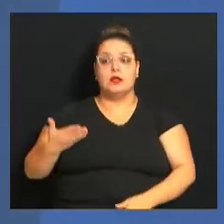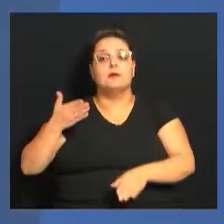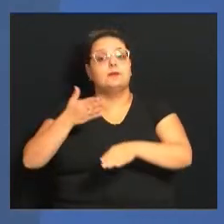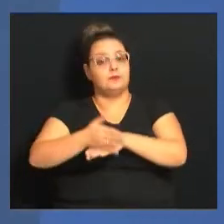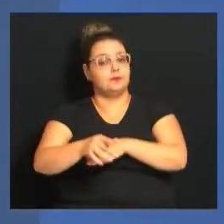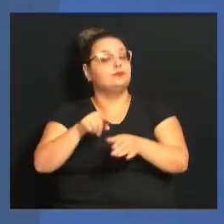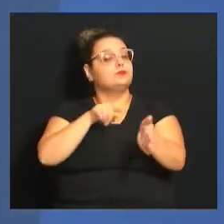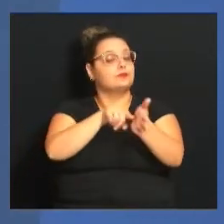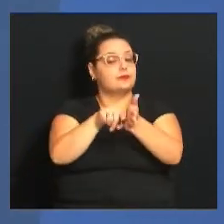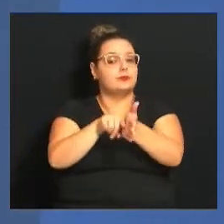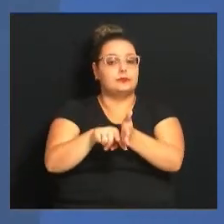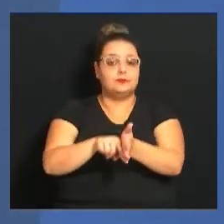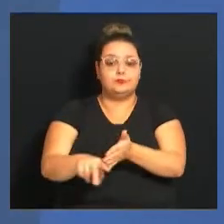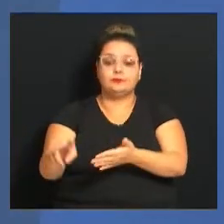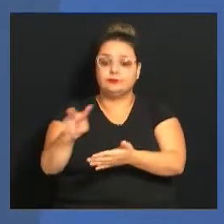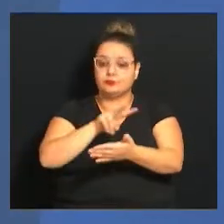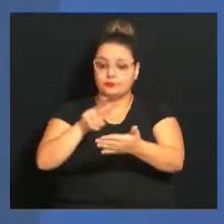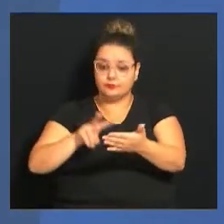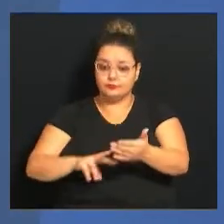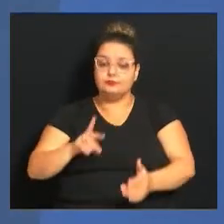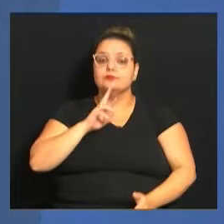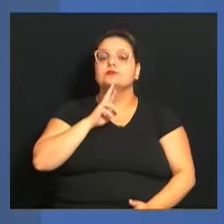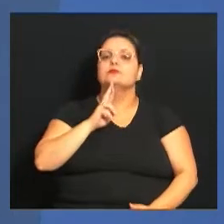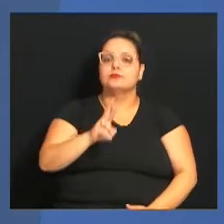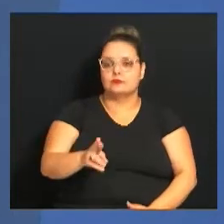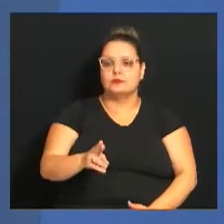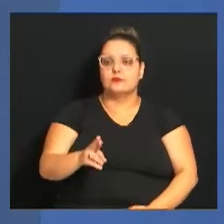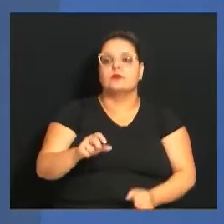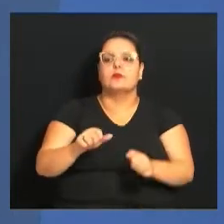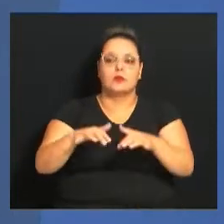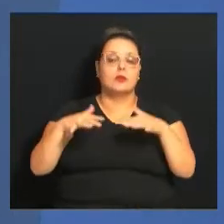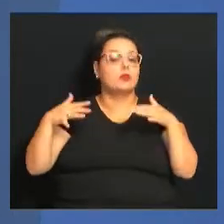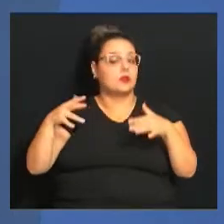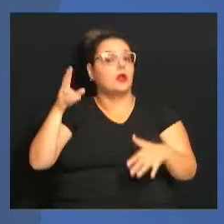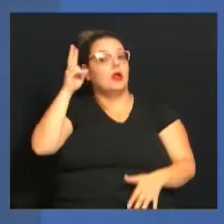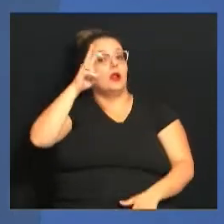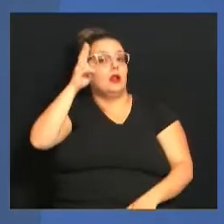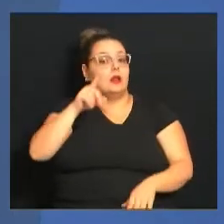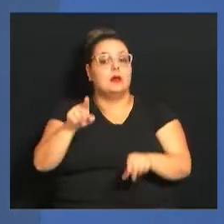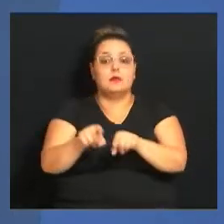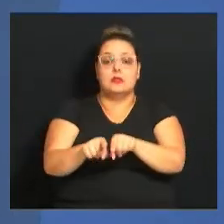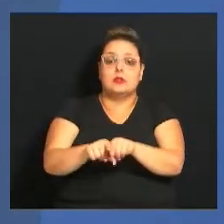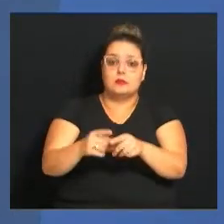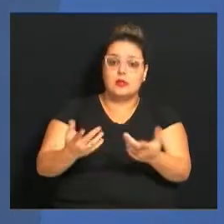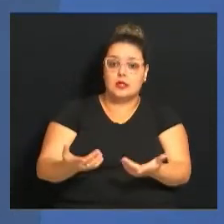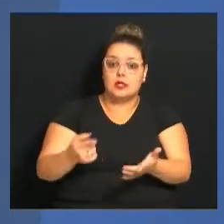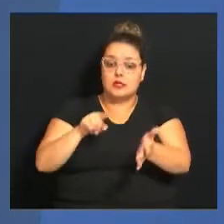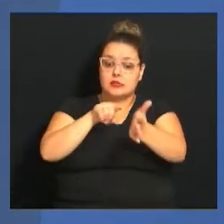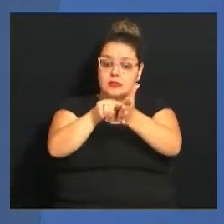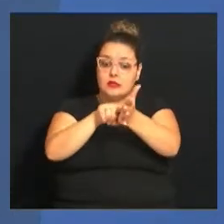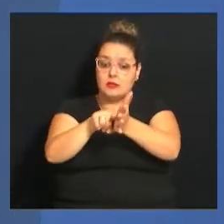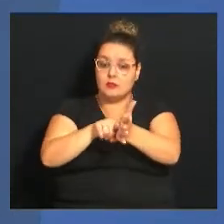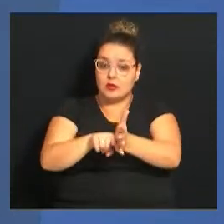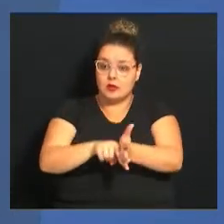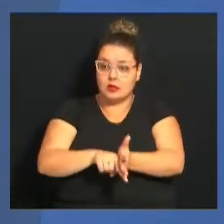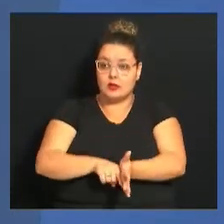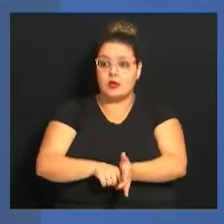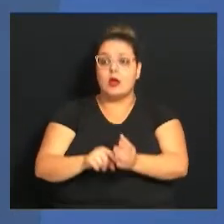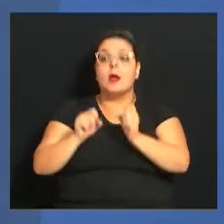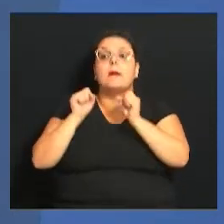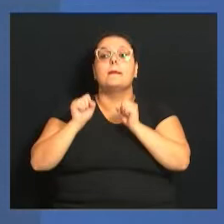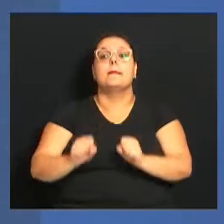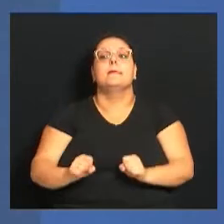que serão lidas e respondidas durante o evento. A gente lembra, então, que essas perguntas serão possíveis para quem